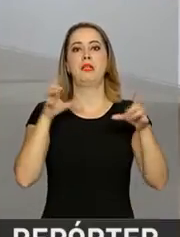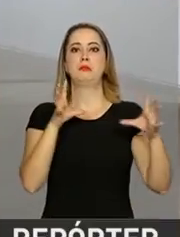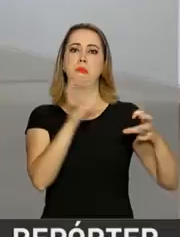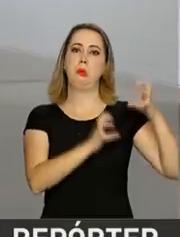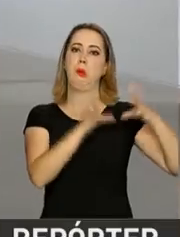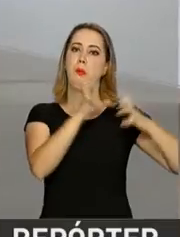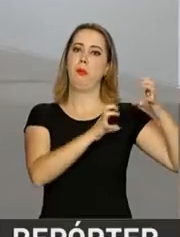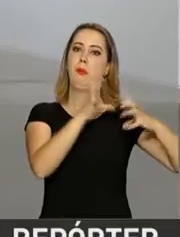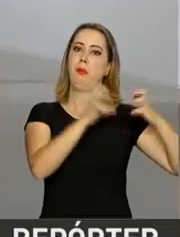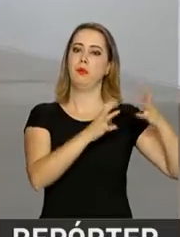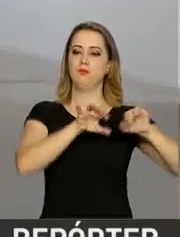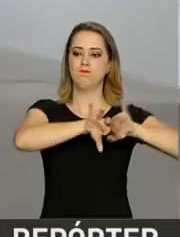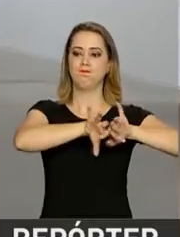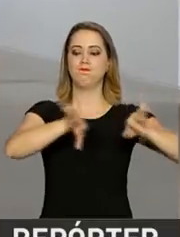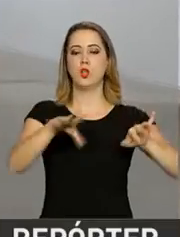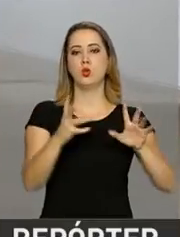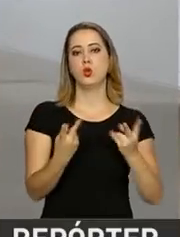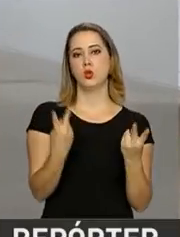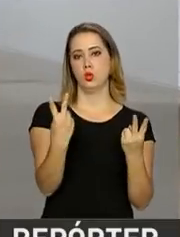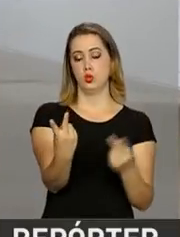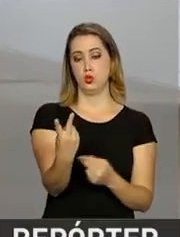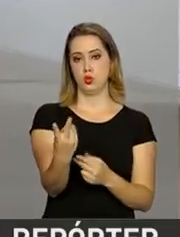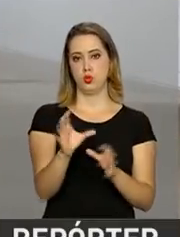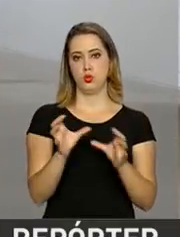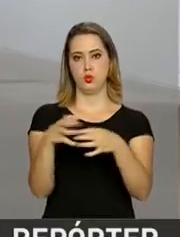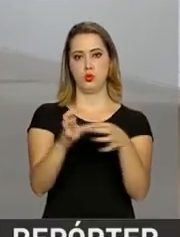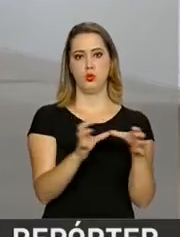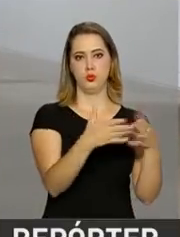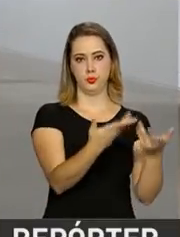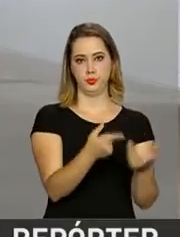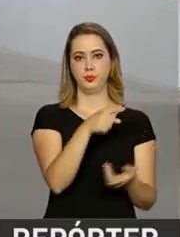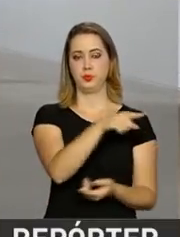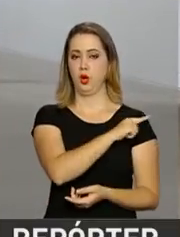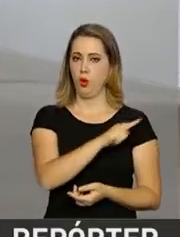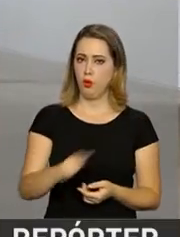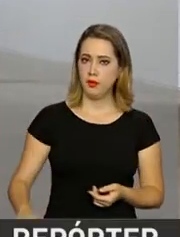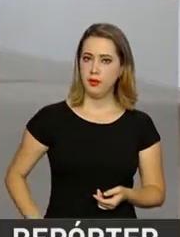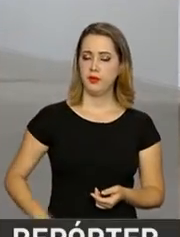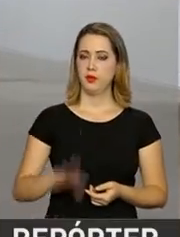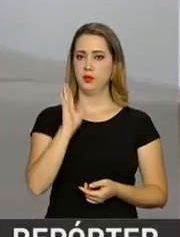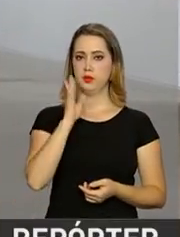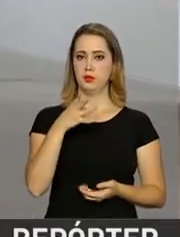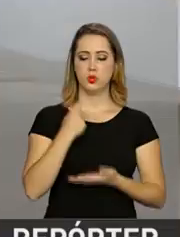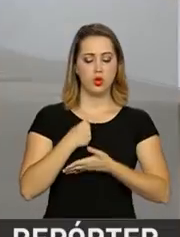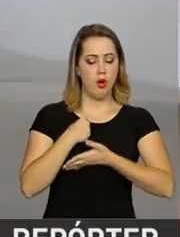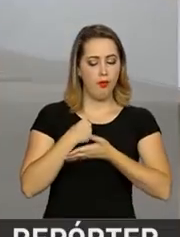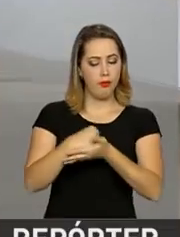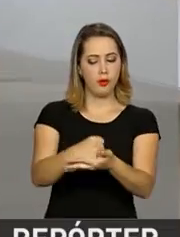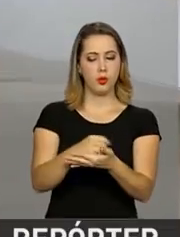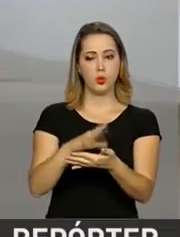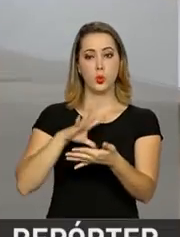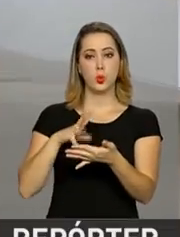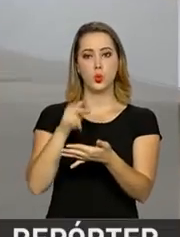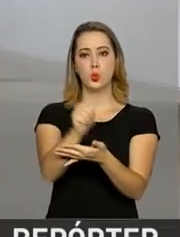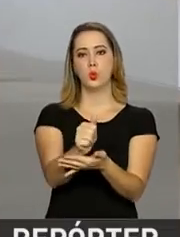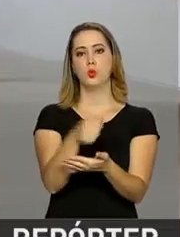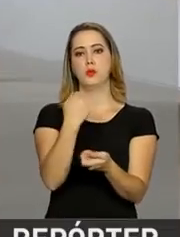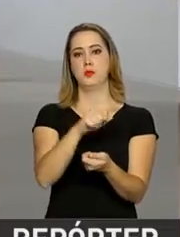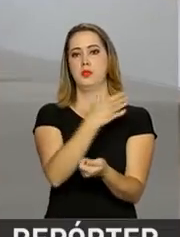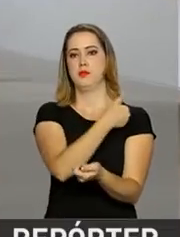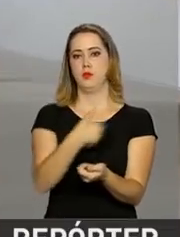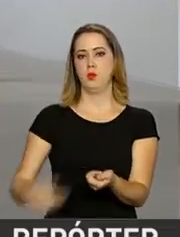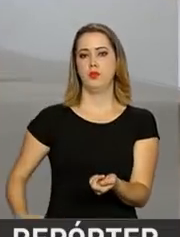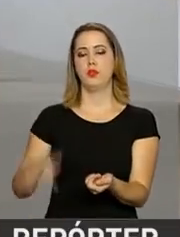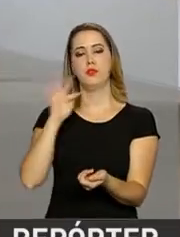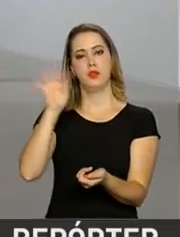presidente michel temer ligou para a governadora de roraima suely campos colocando todos os meios federais à disposição para auxiliar na segurança